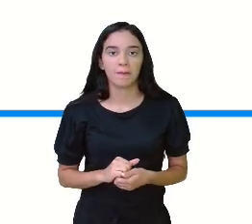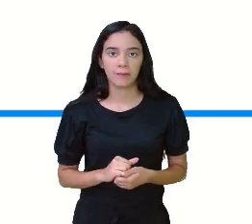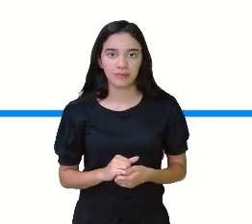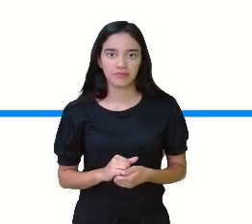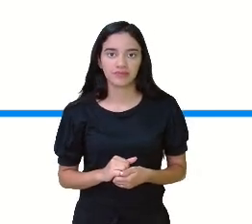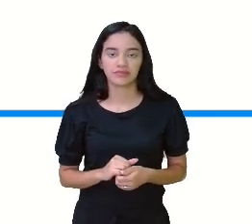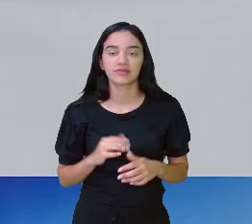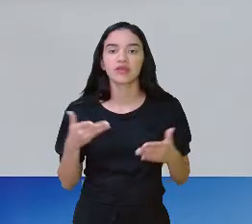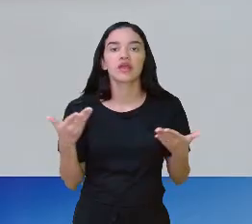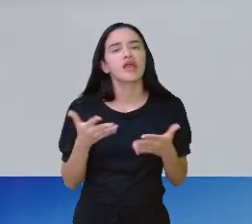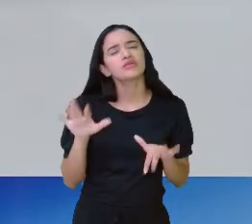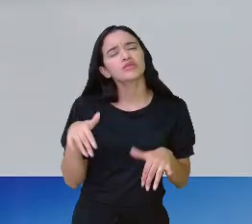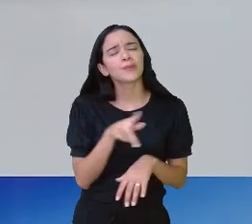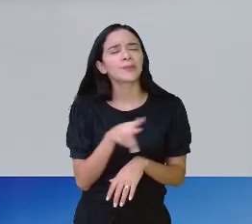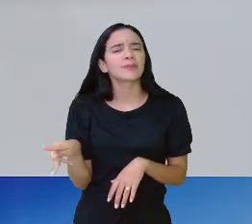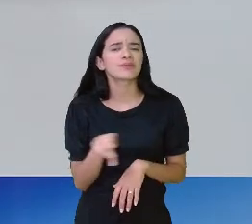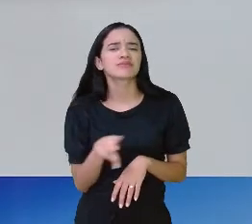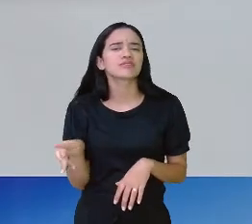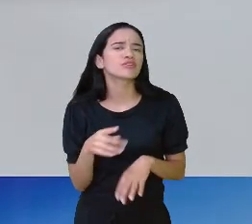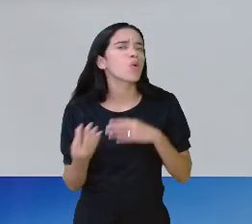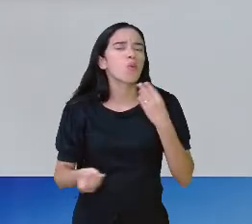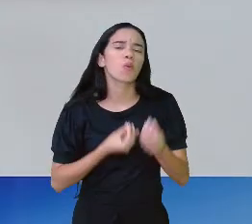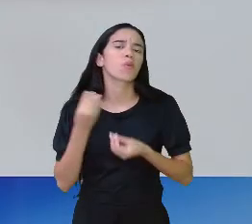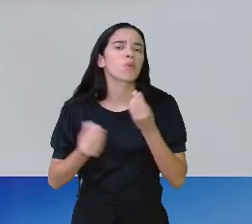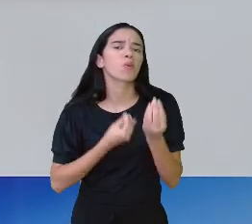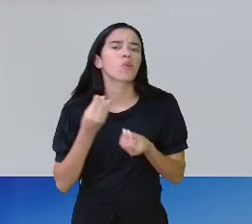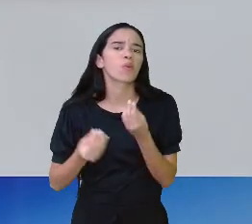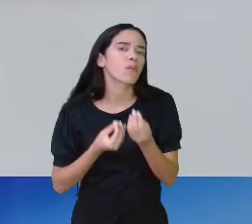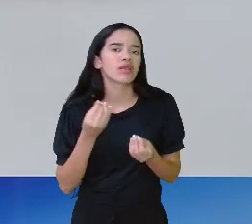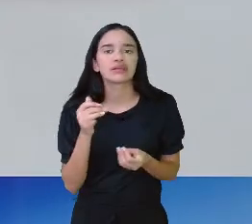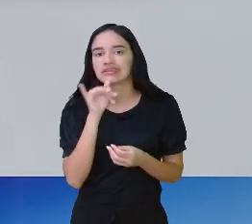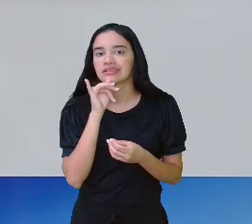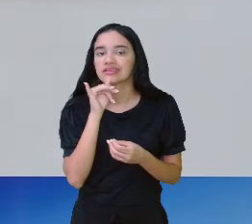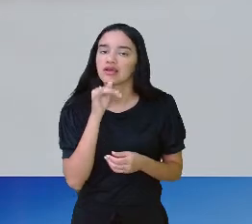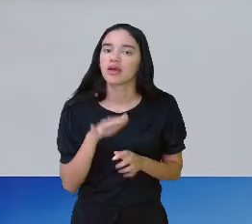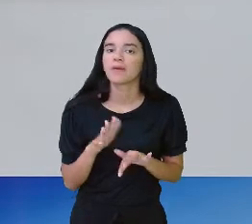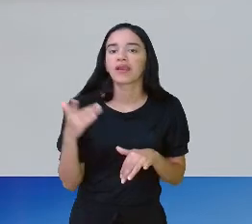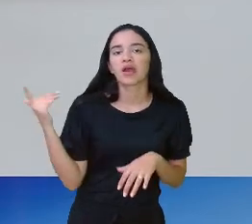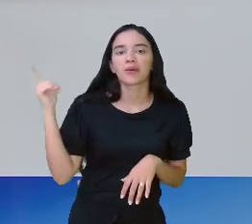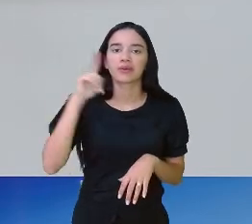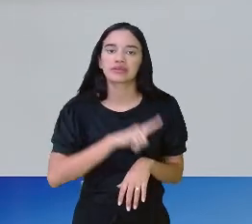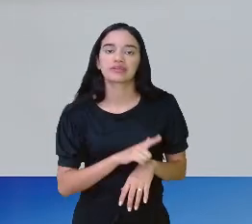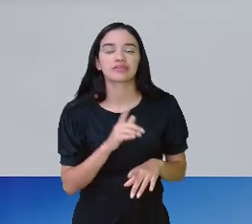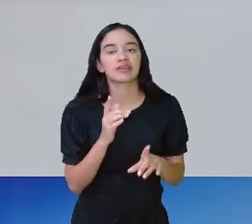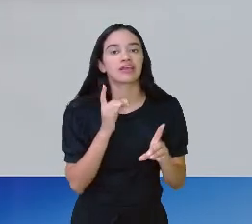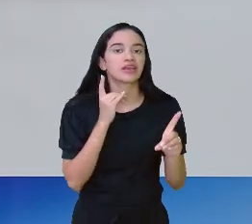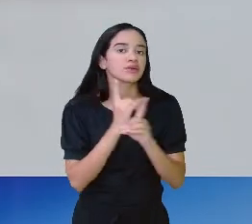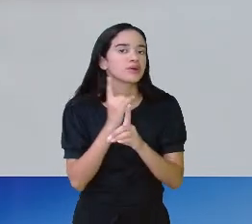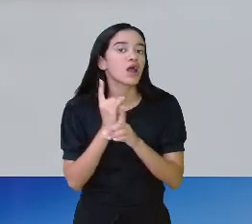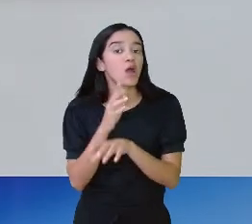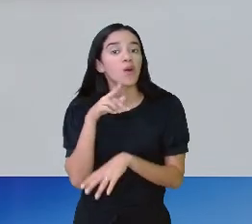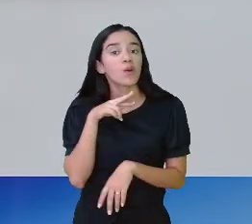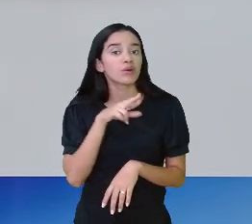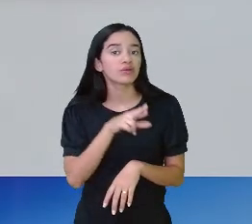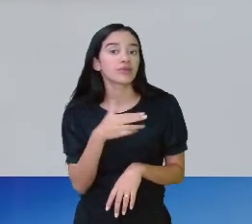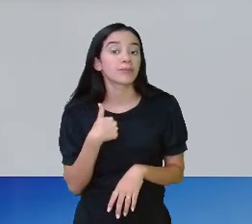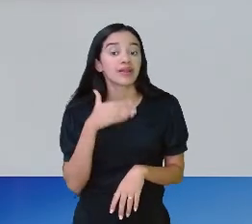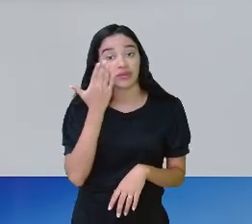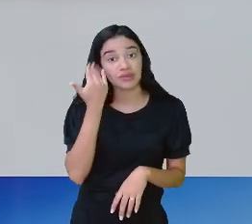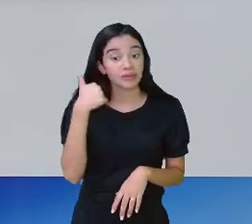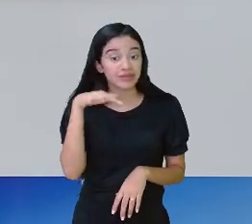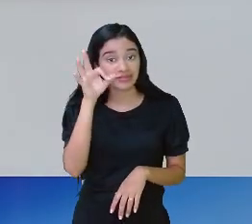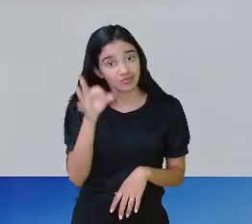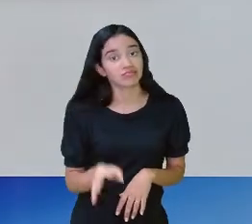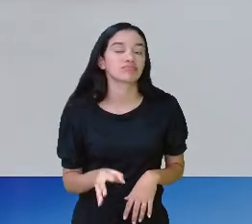7 tampas. Professora, e como é que eu faço para conseguir encontrar o resultado para eu saber que